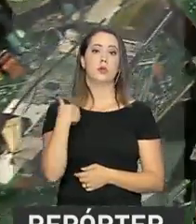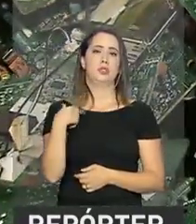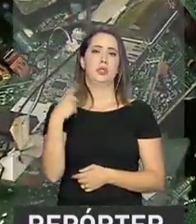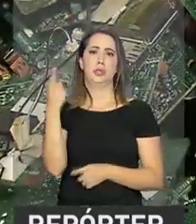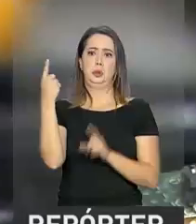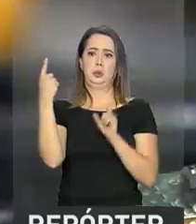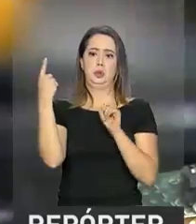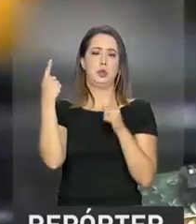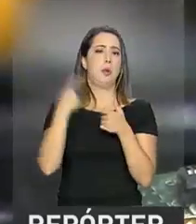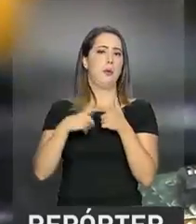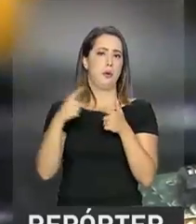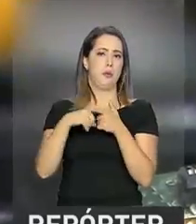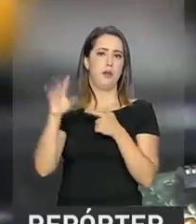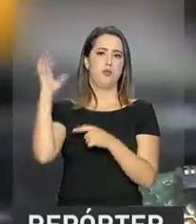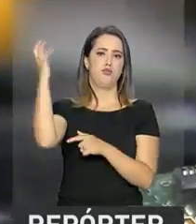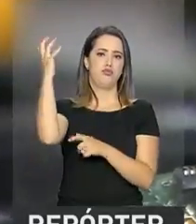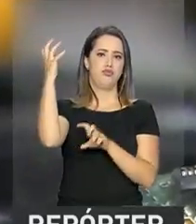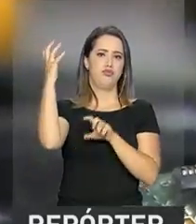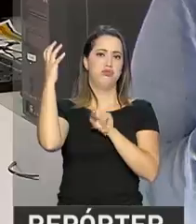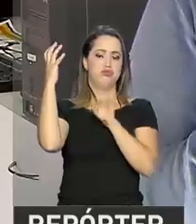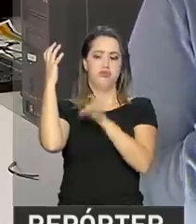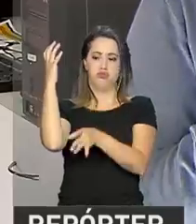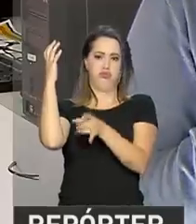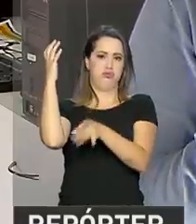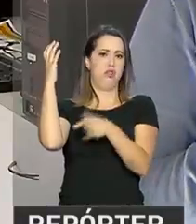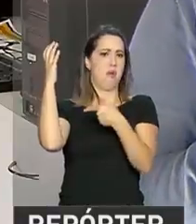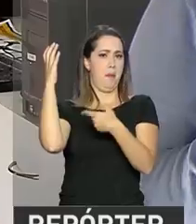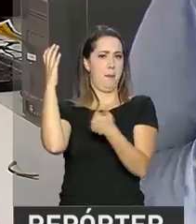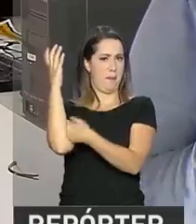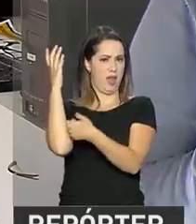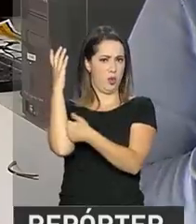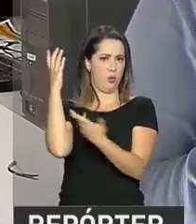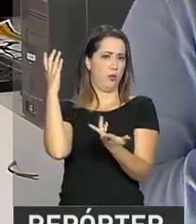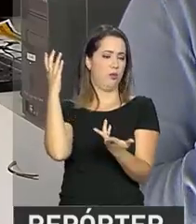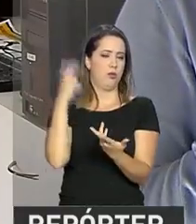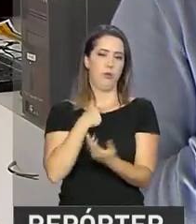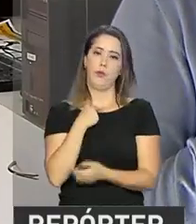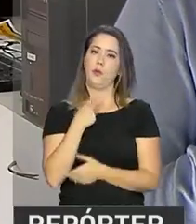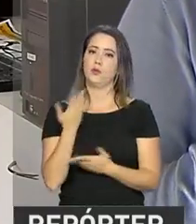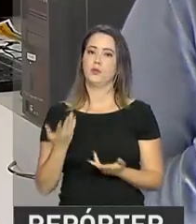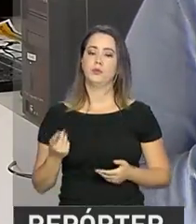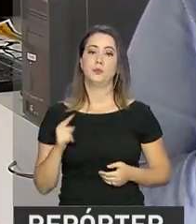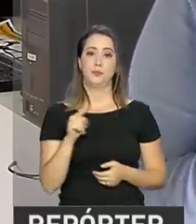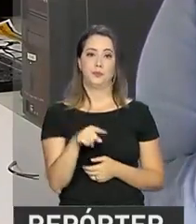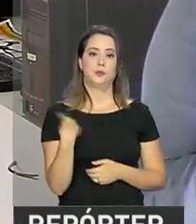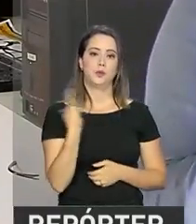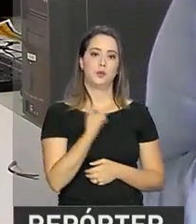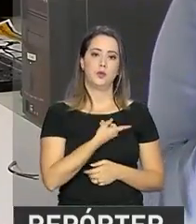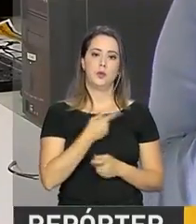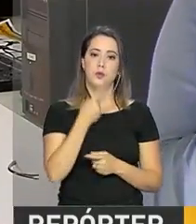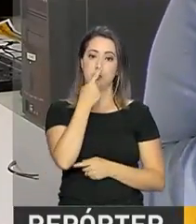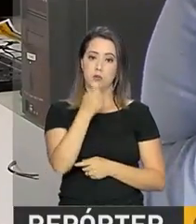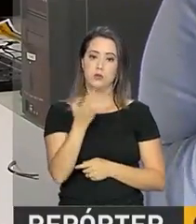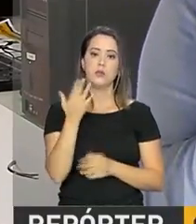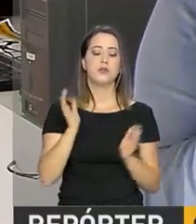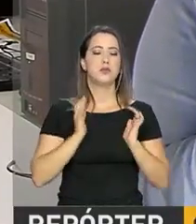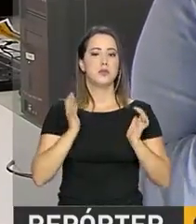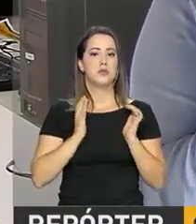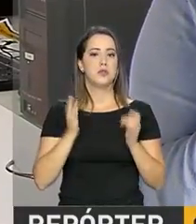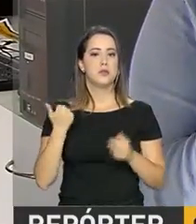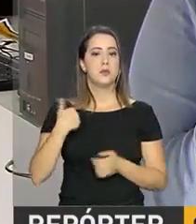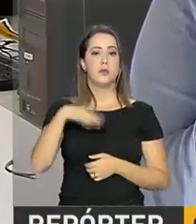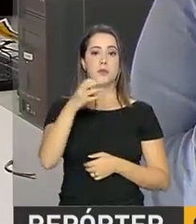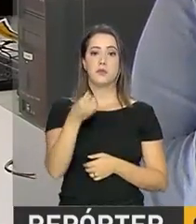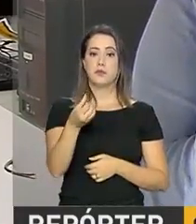contaminante para os nossos rios o nosso meio ambiente o lixo eletrônico é um dos mais ricos deles são extraídos mais de 60